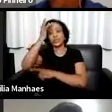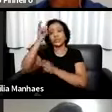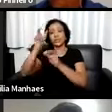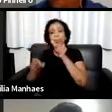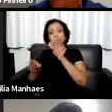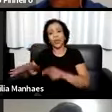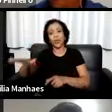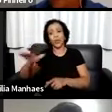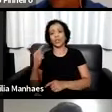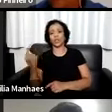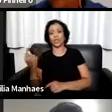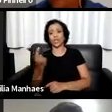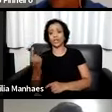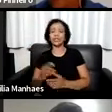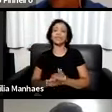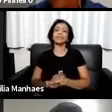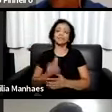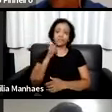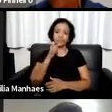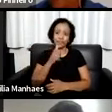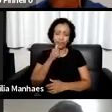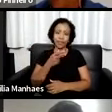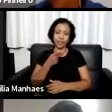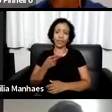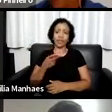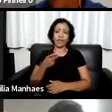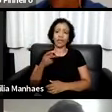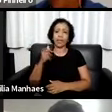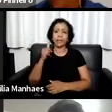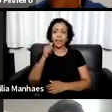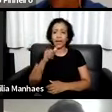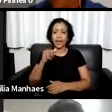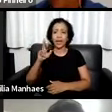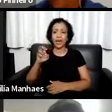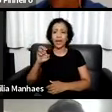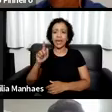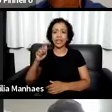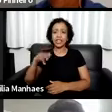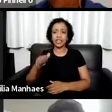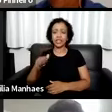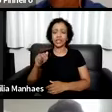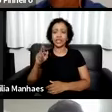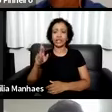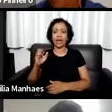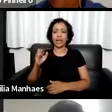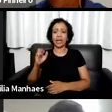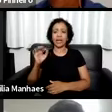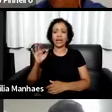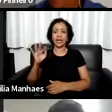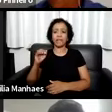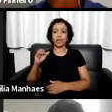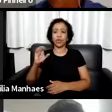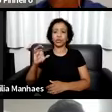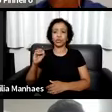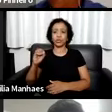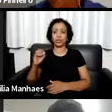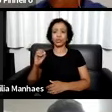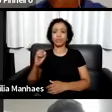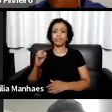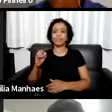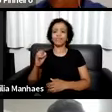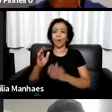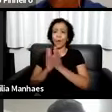irmã Arleia Abreu pede pelos seus filhos. A irmã Regina Refosco, ela pede por ousadia para a